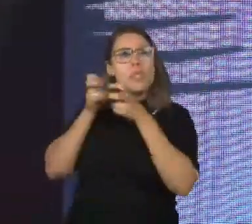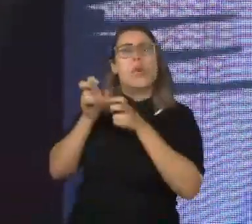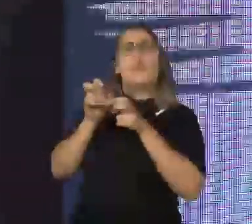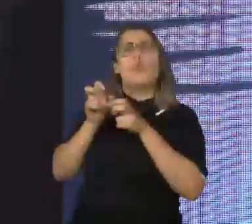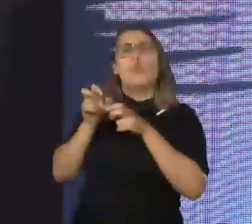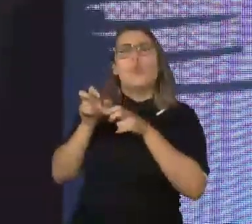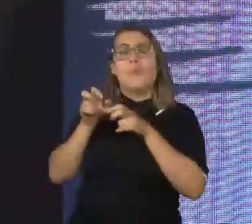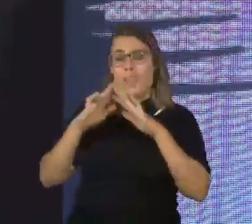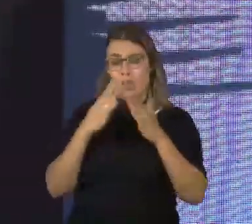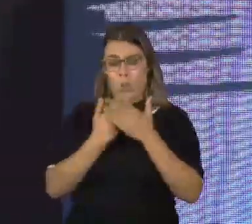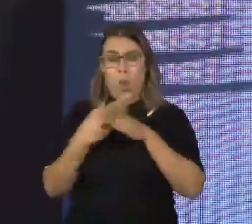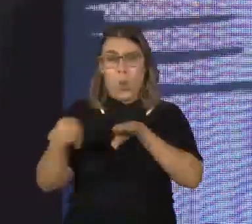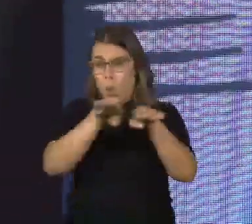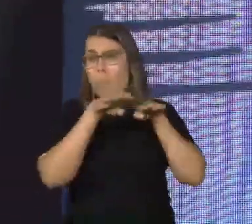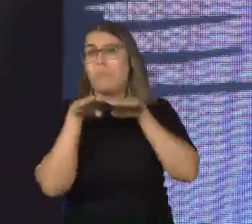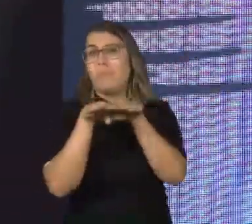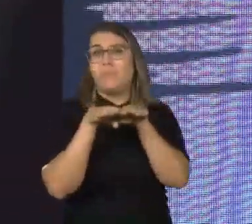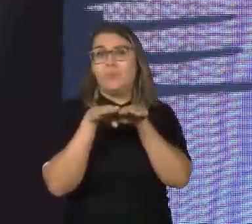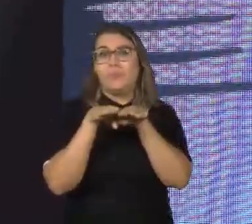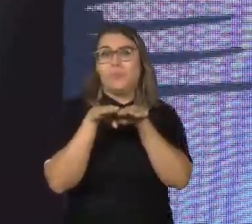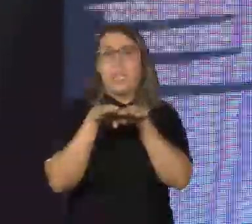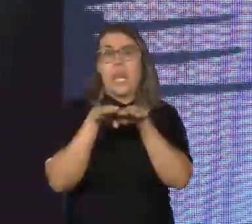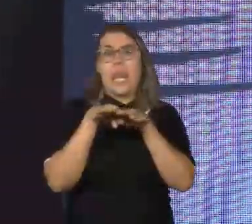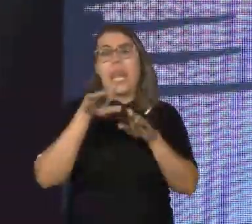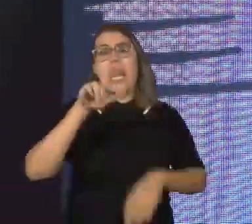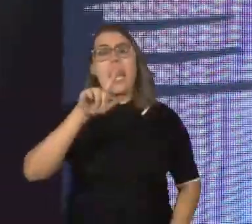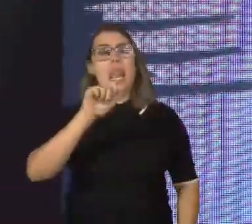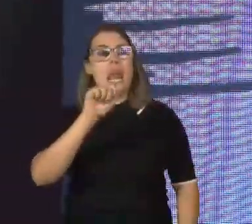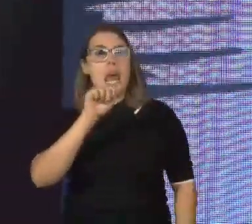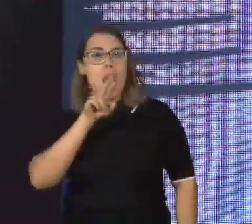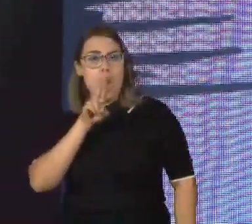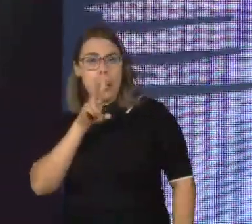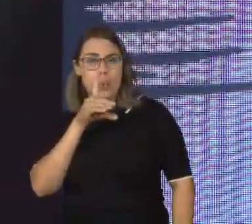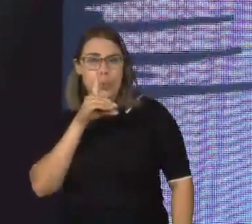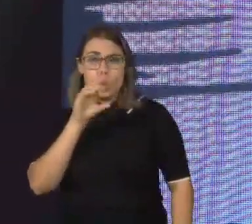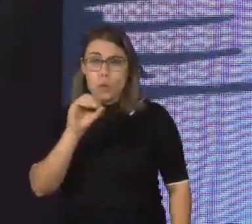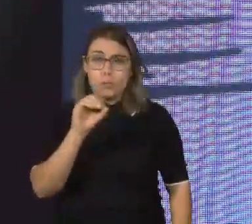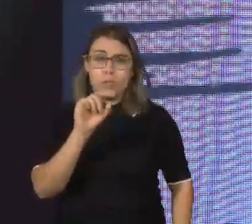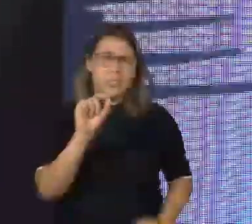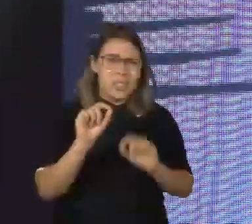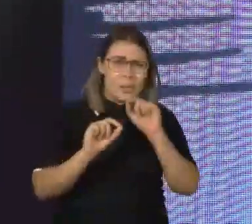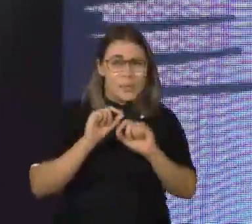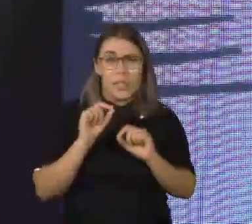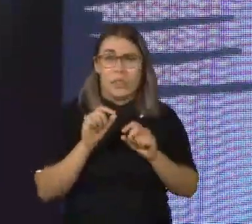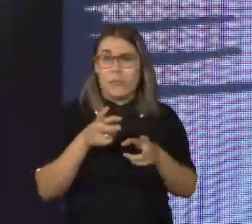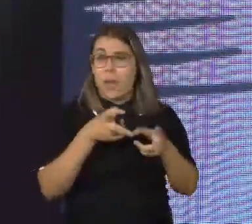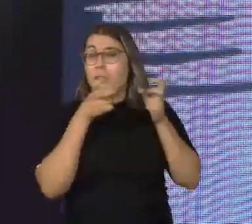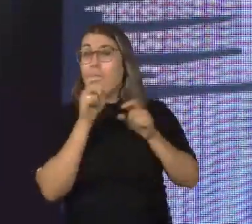comum dentro da escola, o chamado laudo, diagnóstico. E sabe o que, que ele serve para um